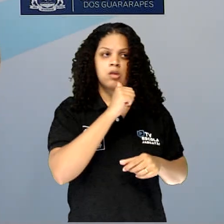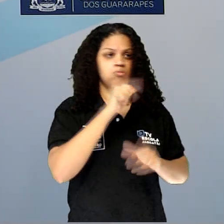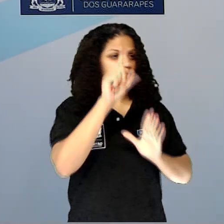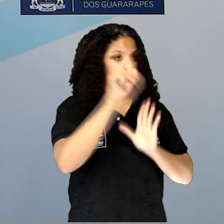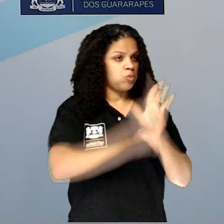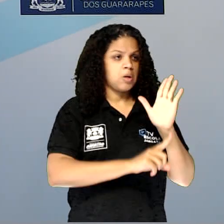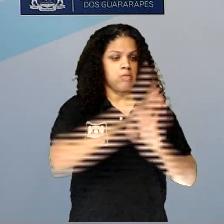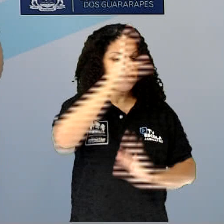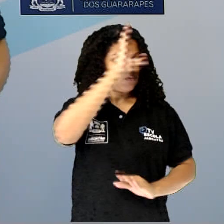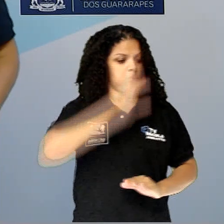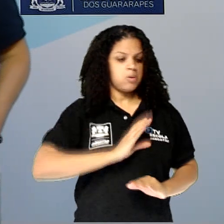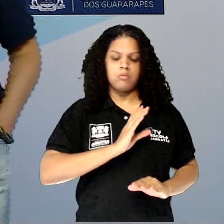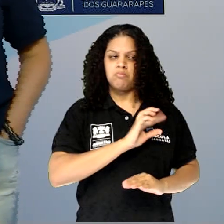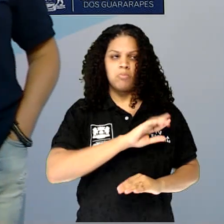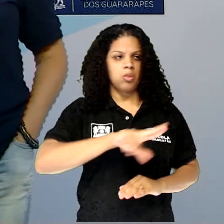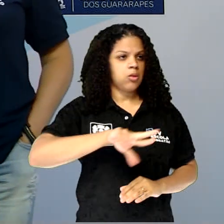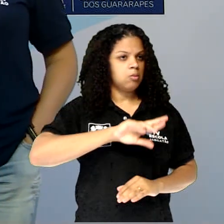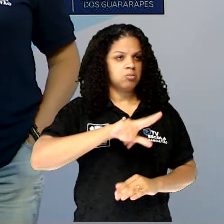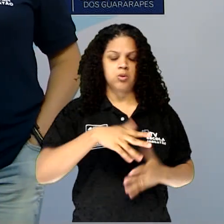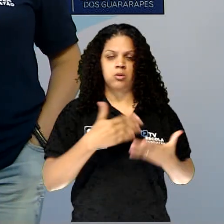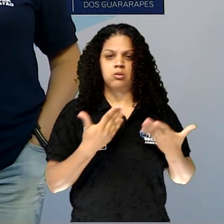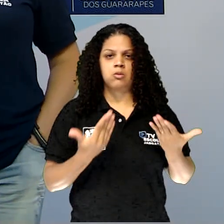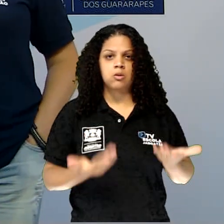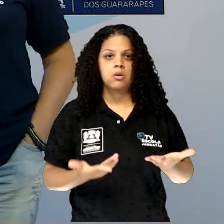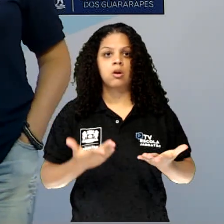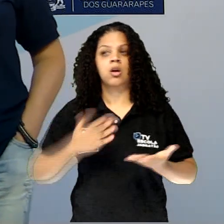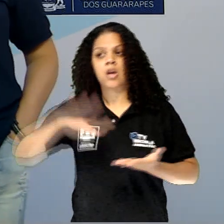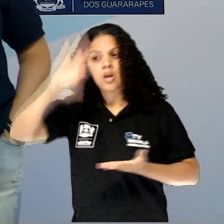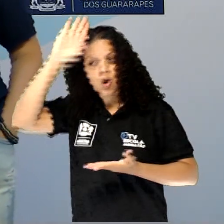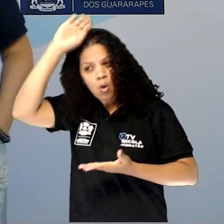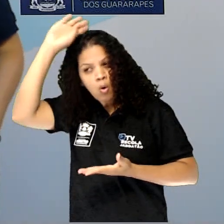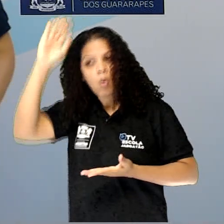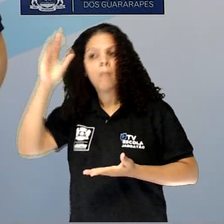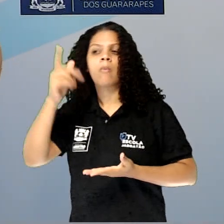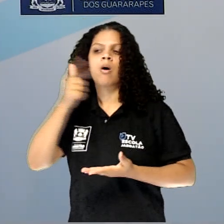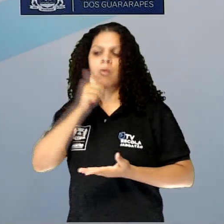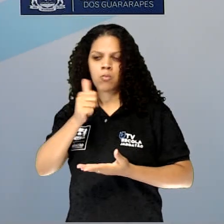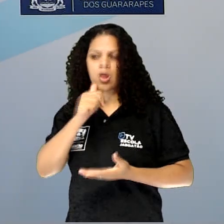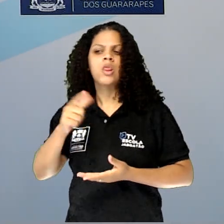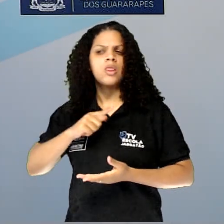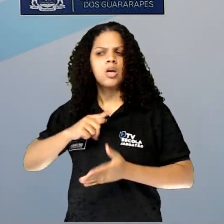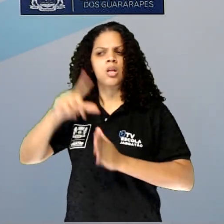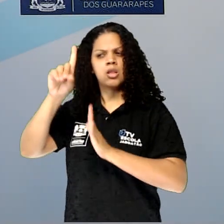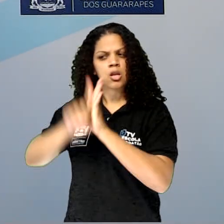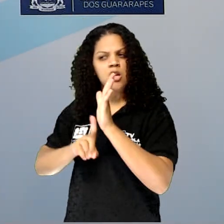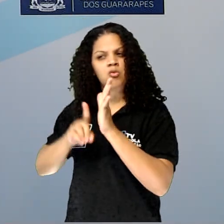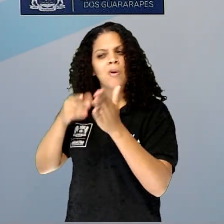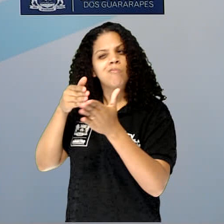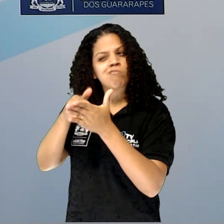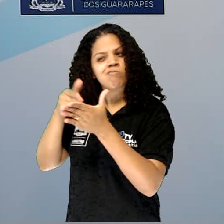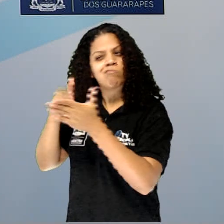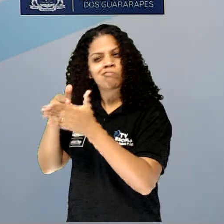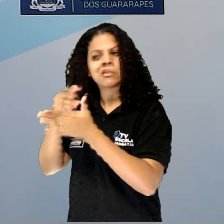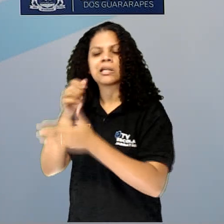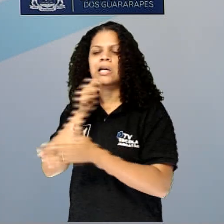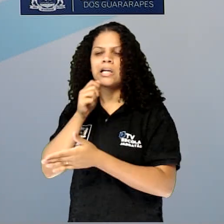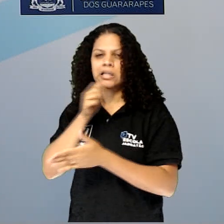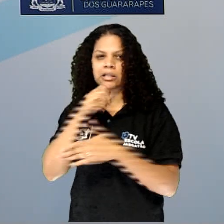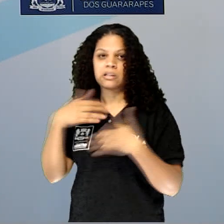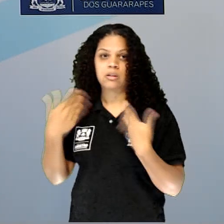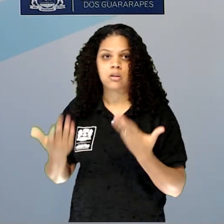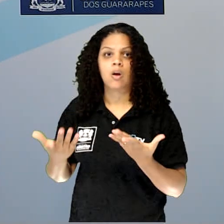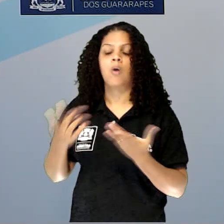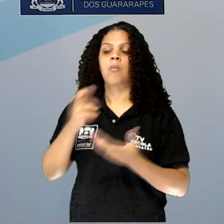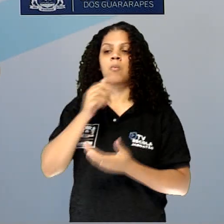mulheres tinham alguns direitos, mas eram direitos muito limitados. Por exemplo, o divórcio era permitido, mas